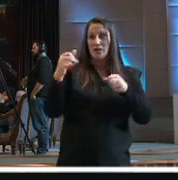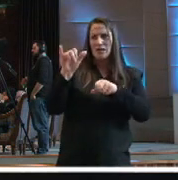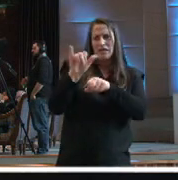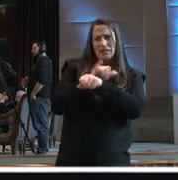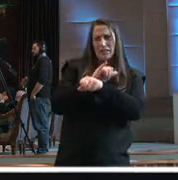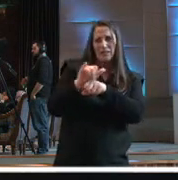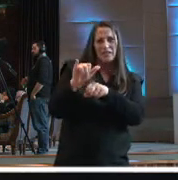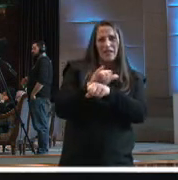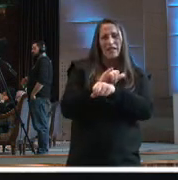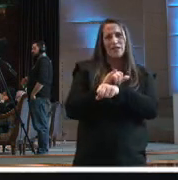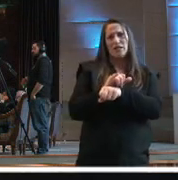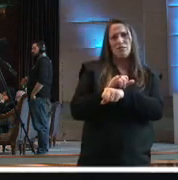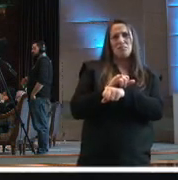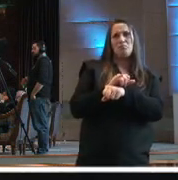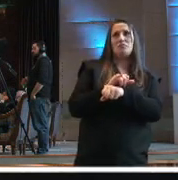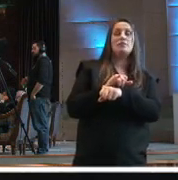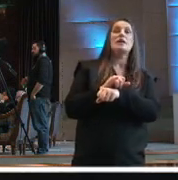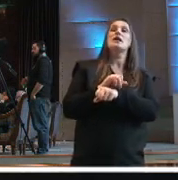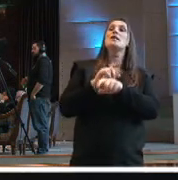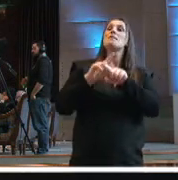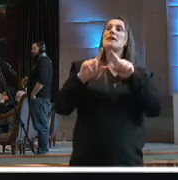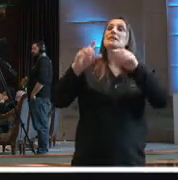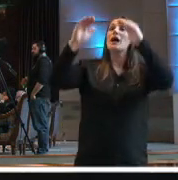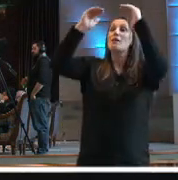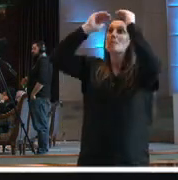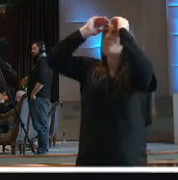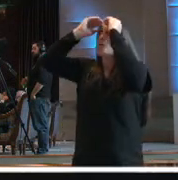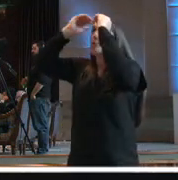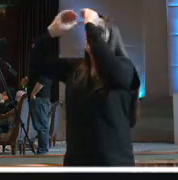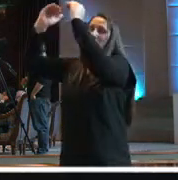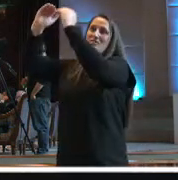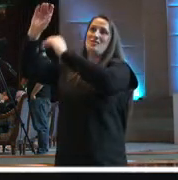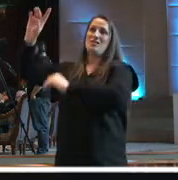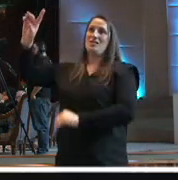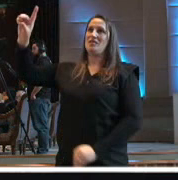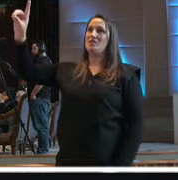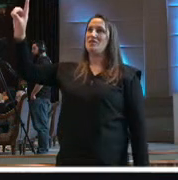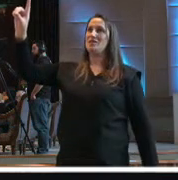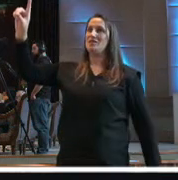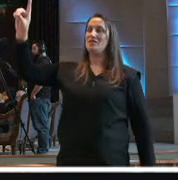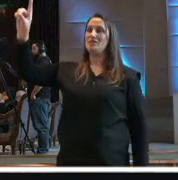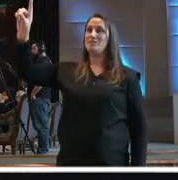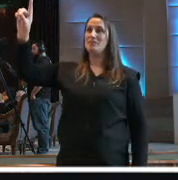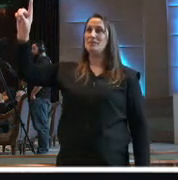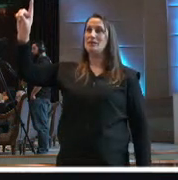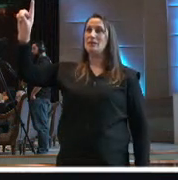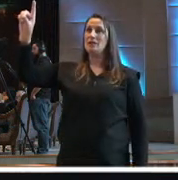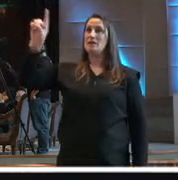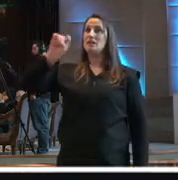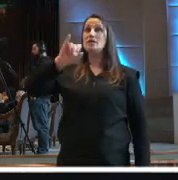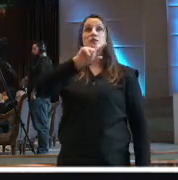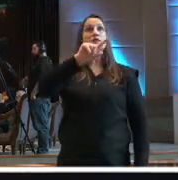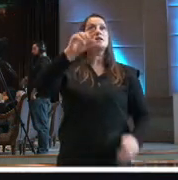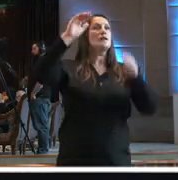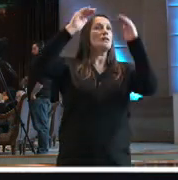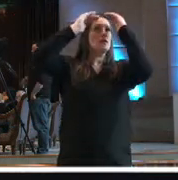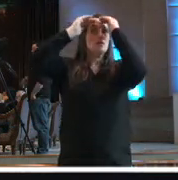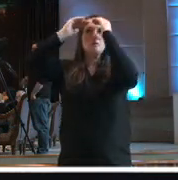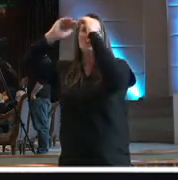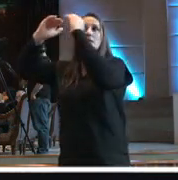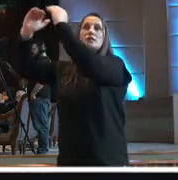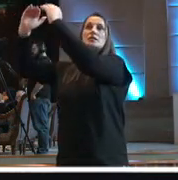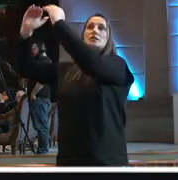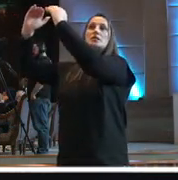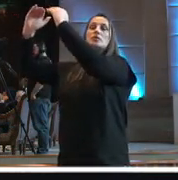o suprassumo, mas é obediência. E enquanto você estiver me obedecendo, eu vou colocar os